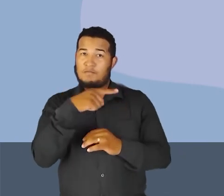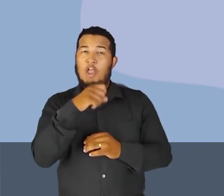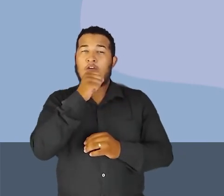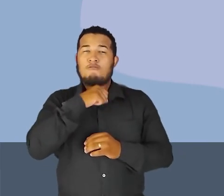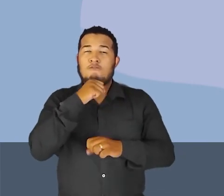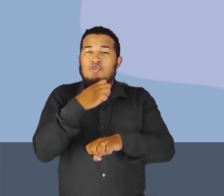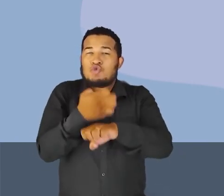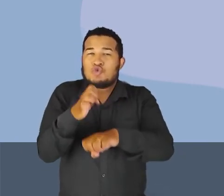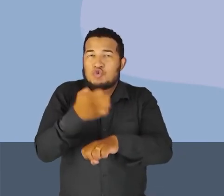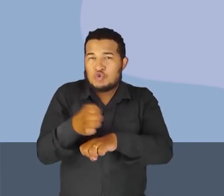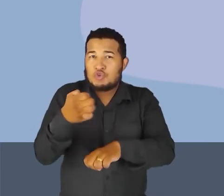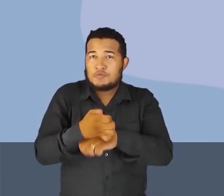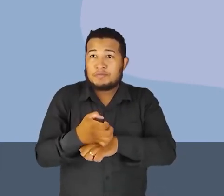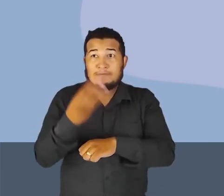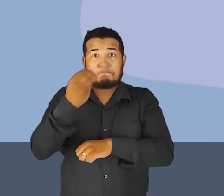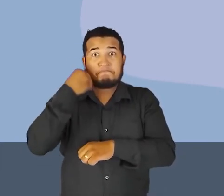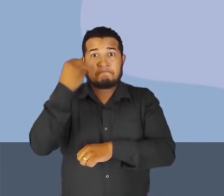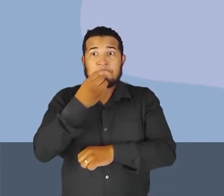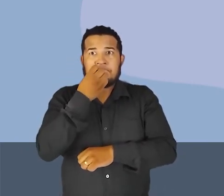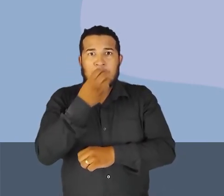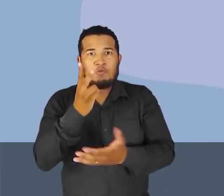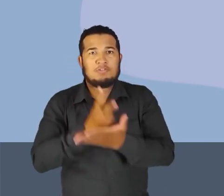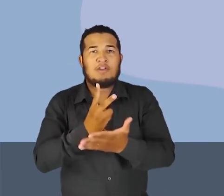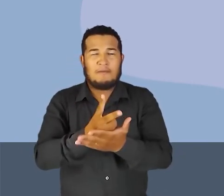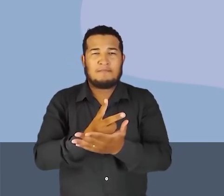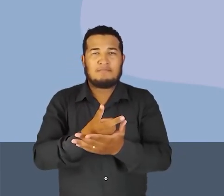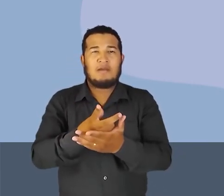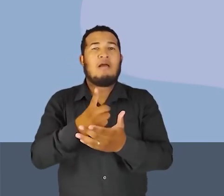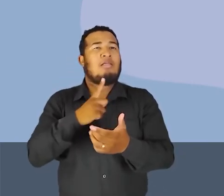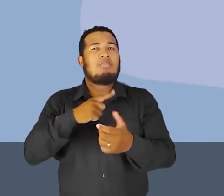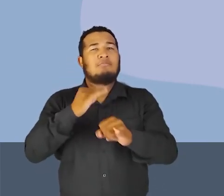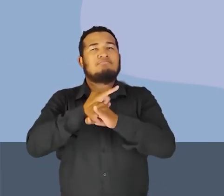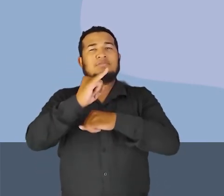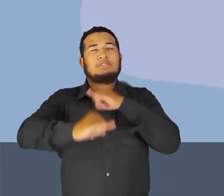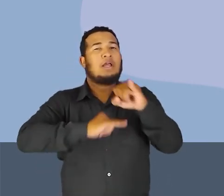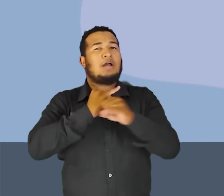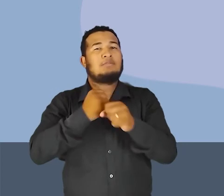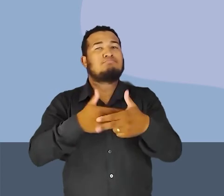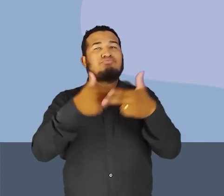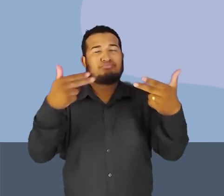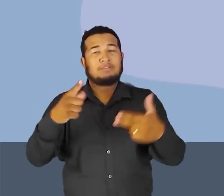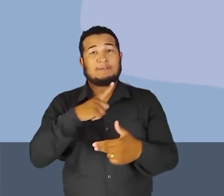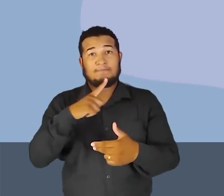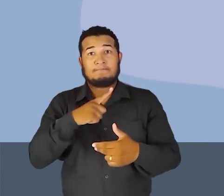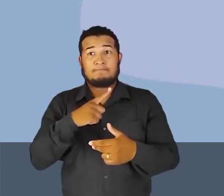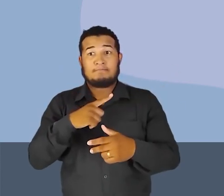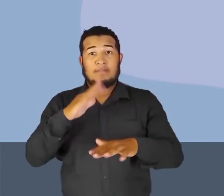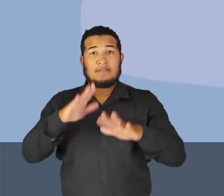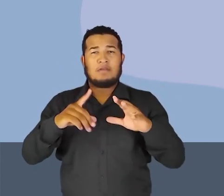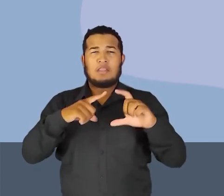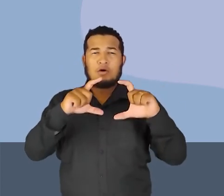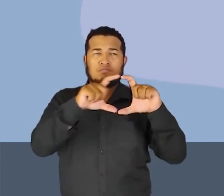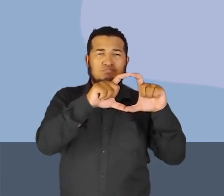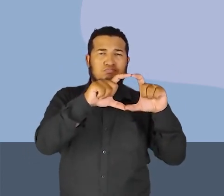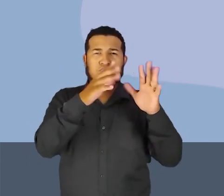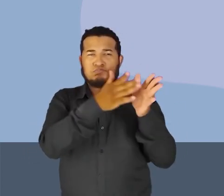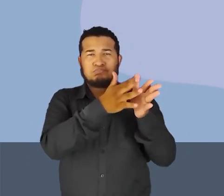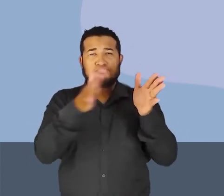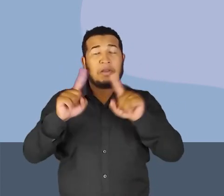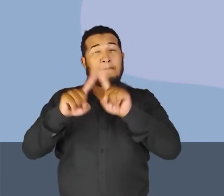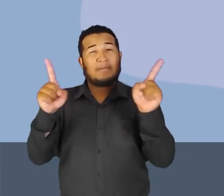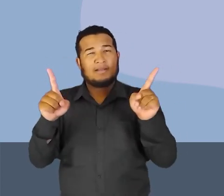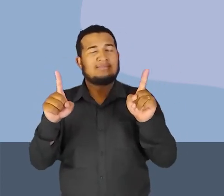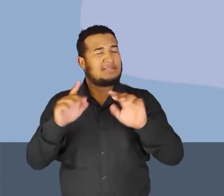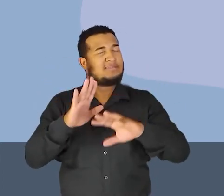Estagiário, experiência nunca é demais, você acha aí nas principais plataformas digitais para assistir. Poderia passar um trechinho para